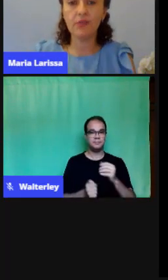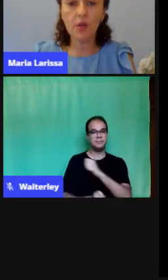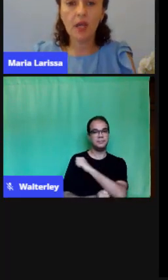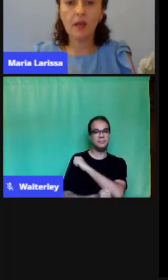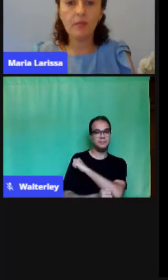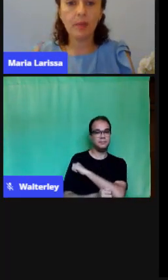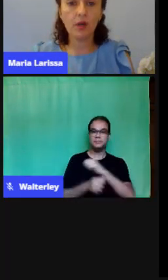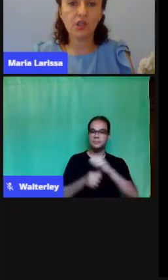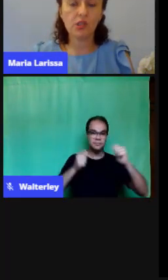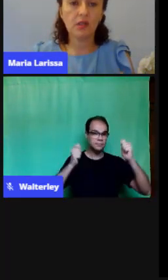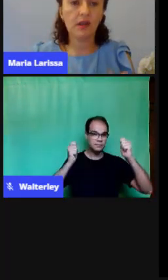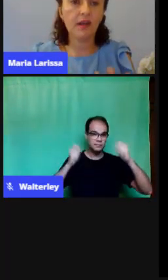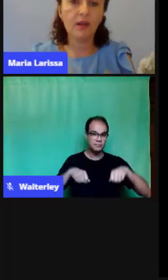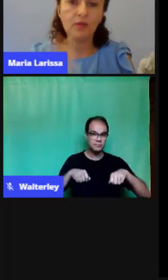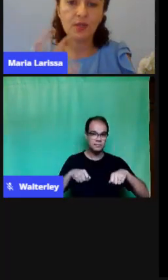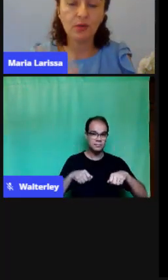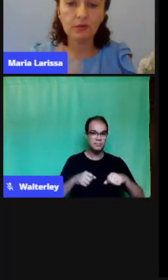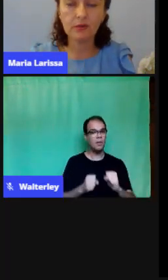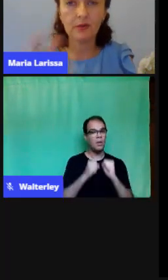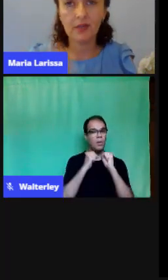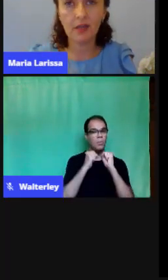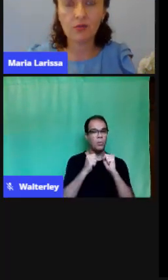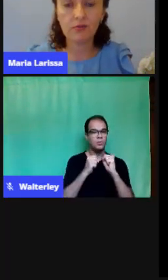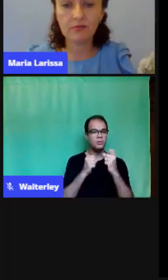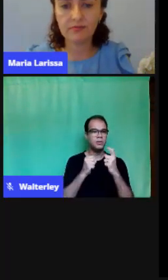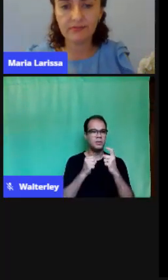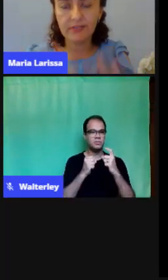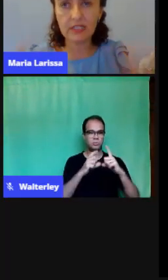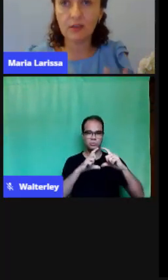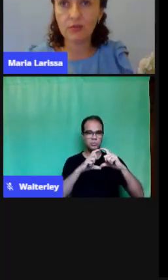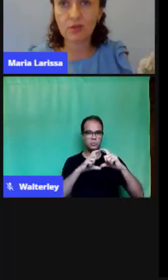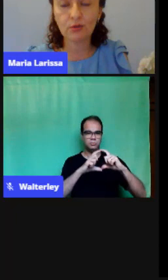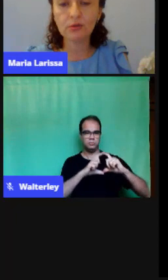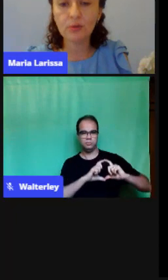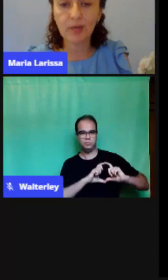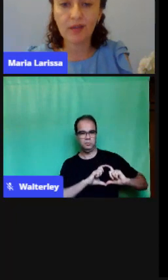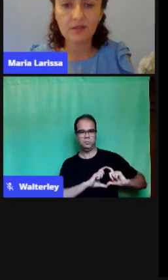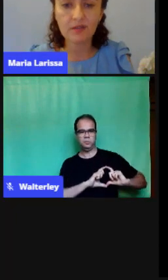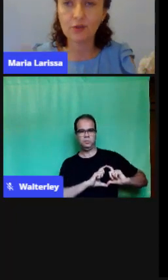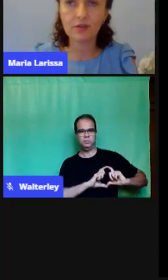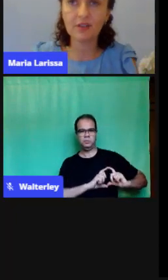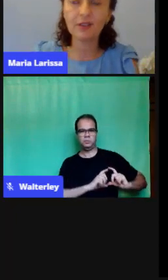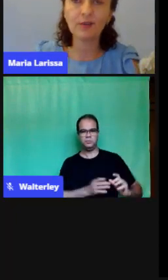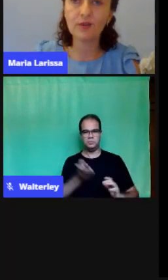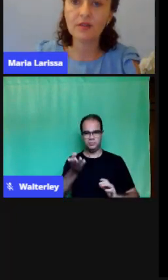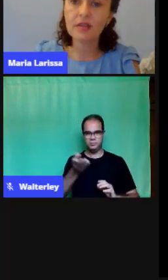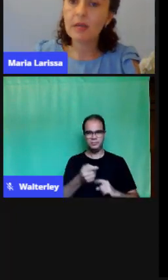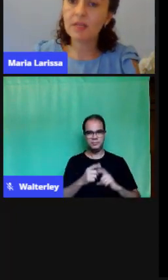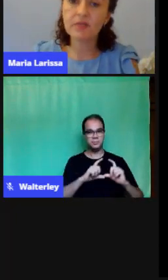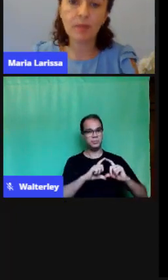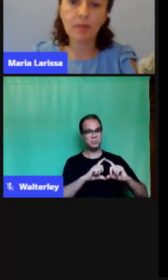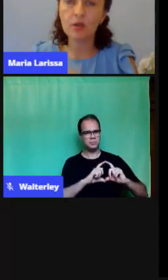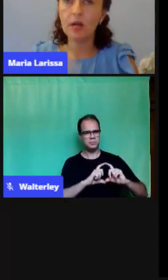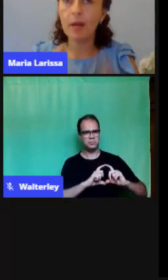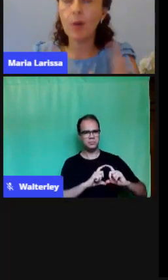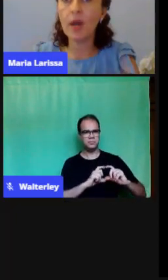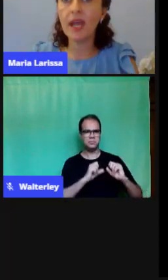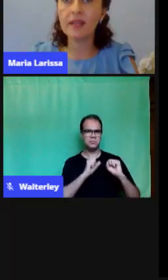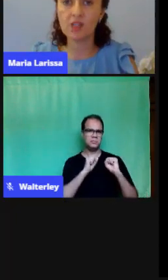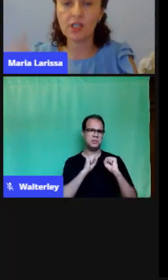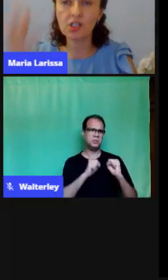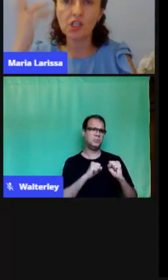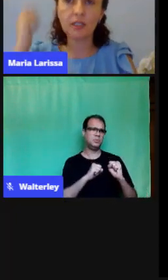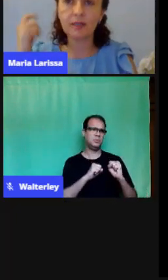nesse desafio, ele pode ganhar um escudo. Eu fiz aqui um escudo para a Revolução de 32, mas você pode